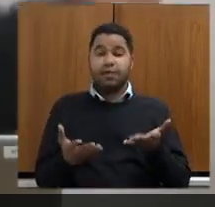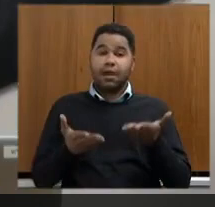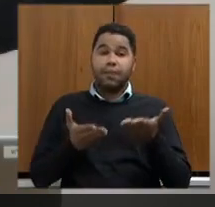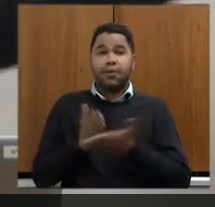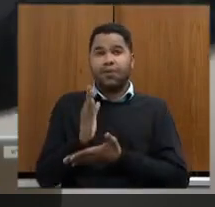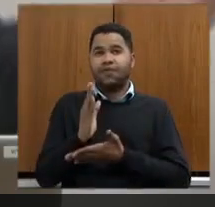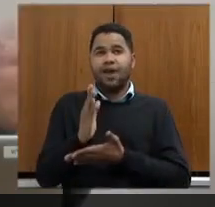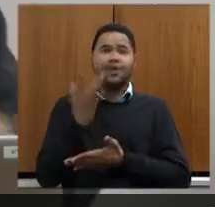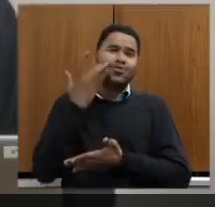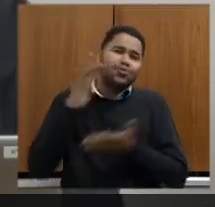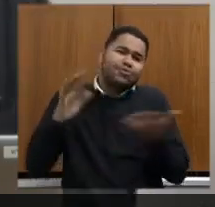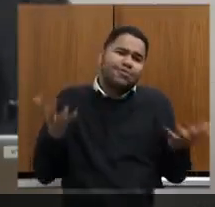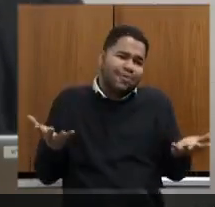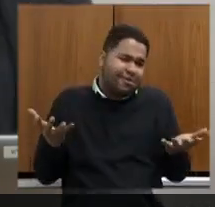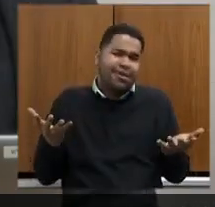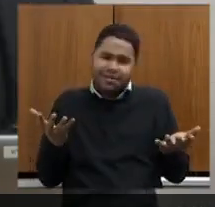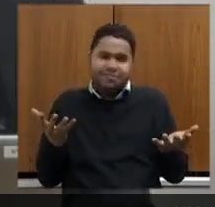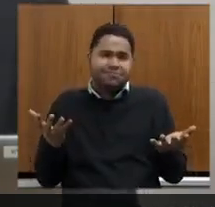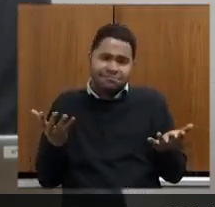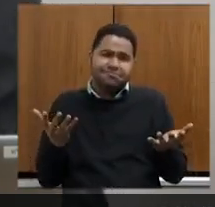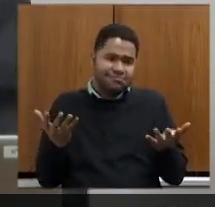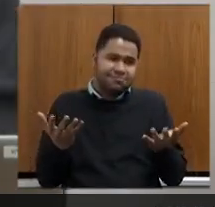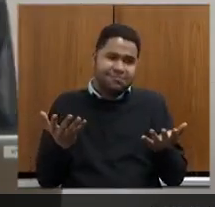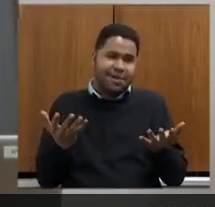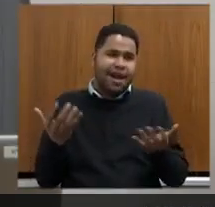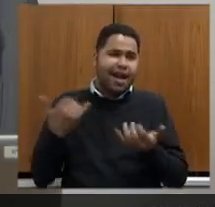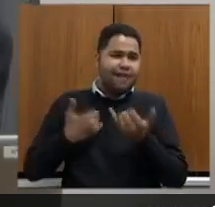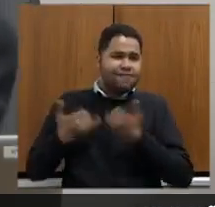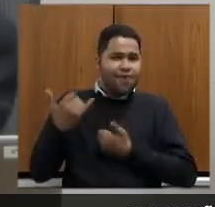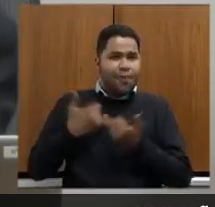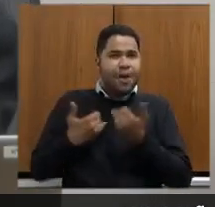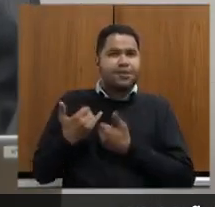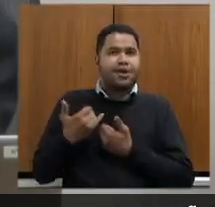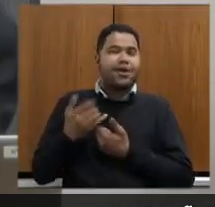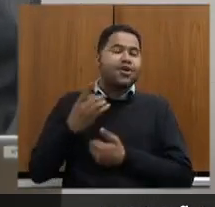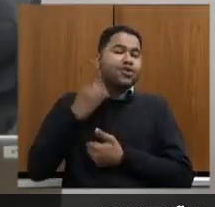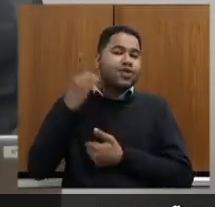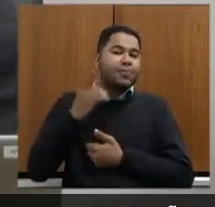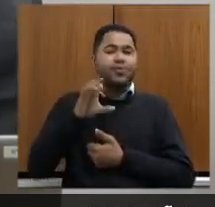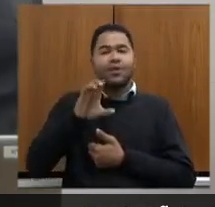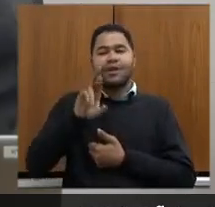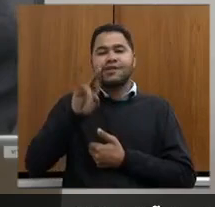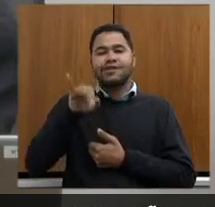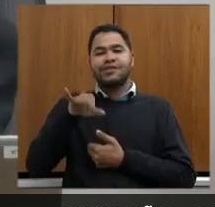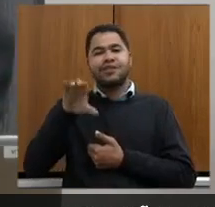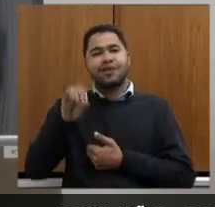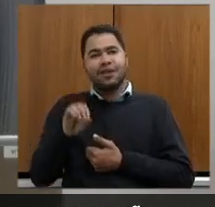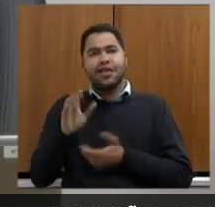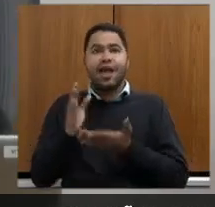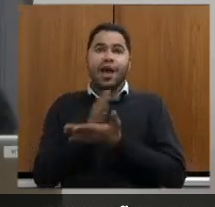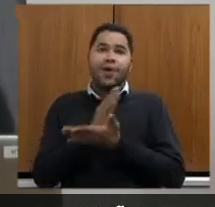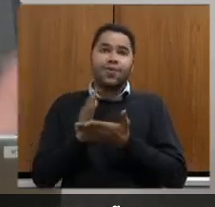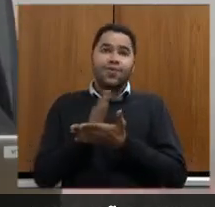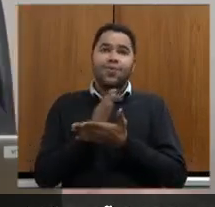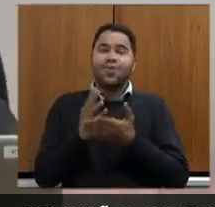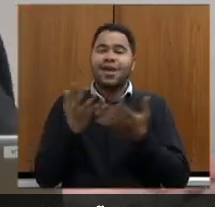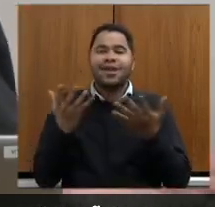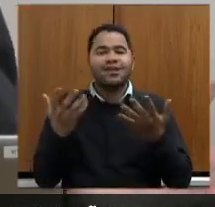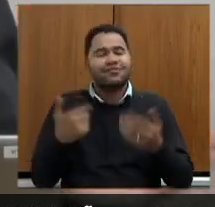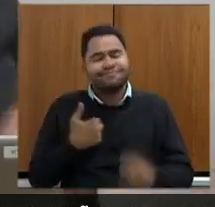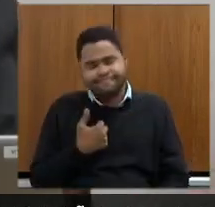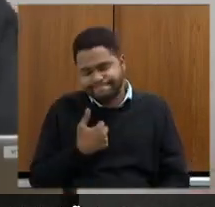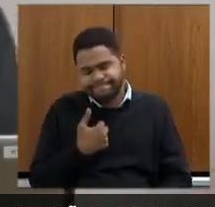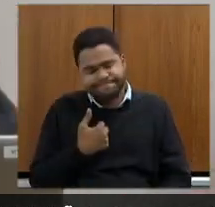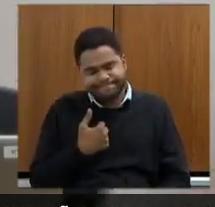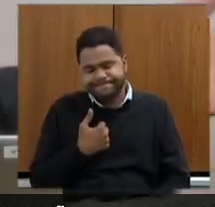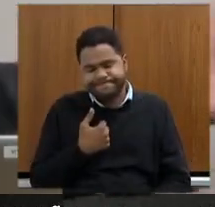não sei o pedido de informação lá do deputado Feliciano filho algumas sugestões eu não tive um